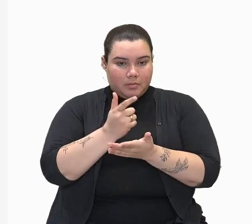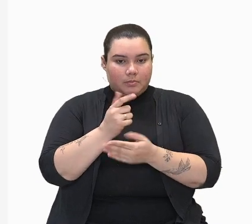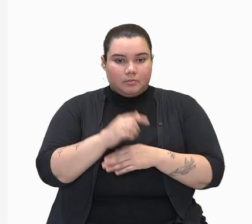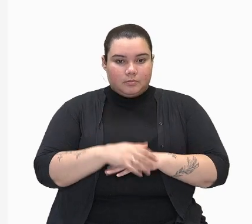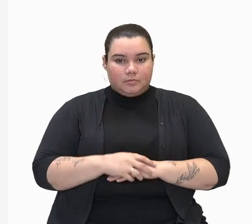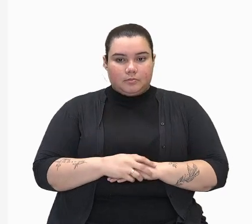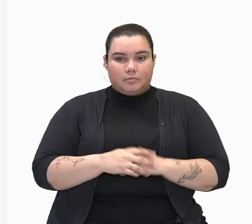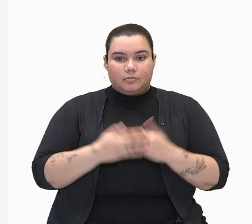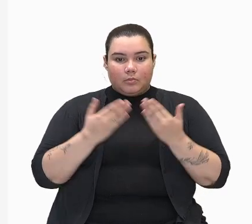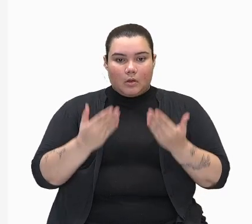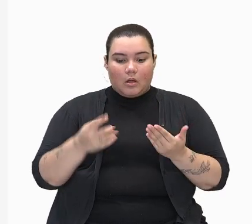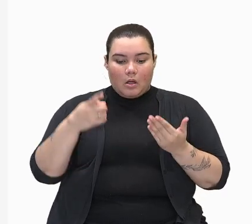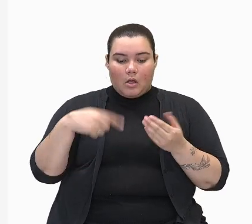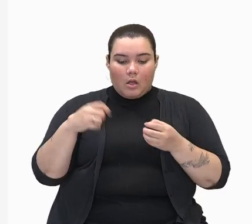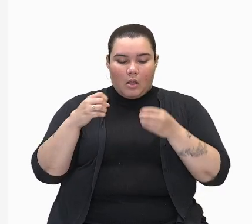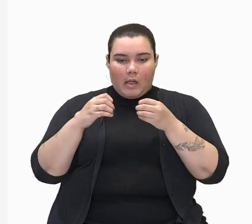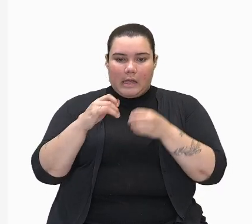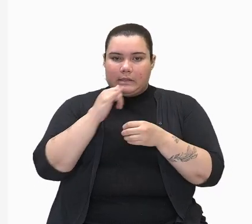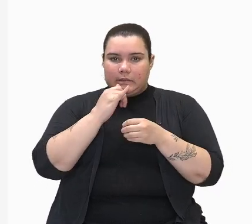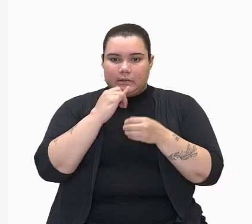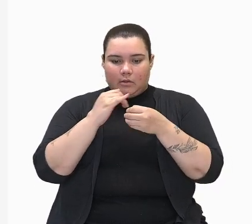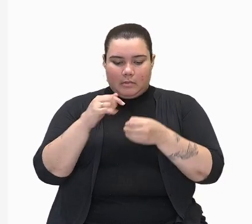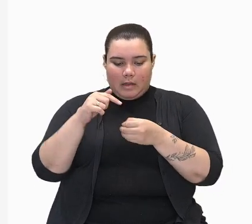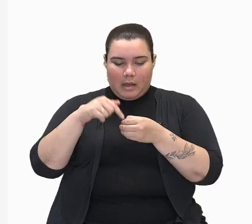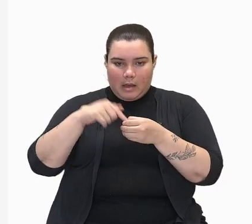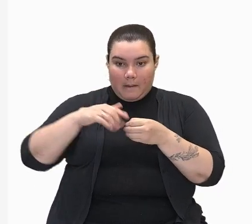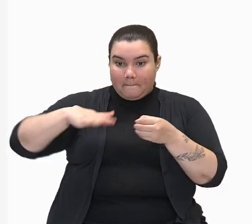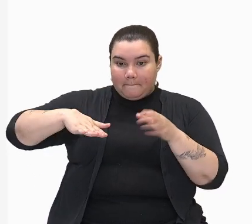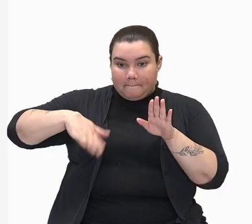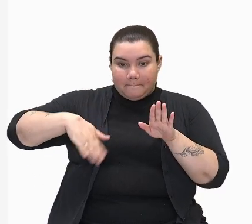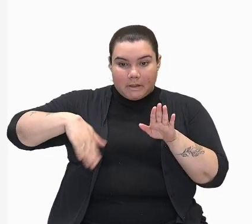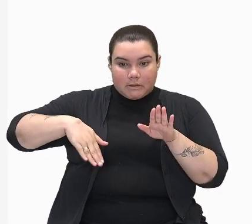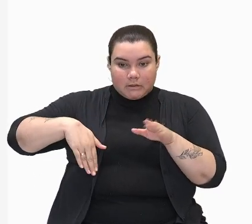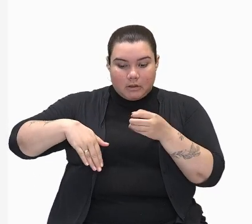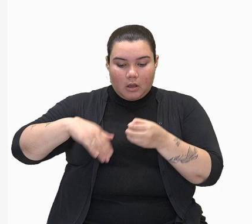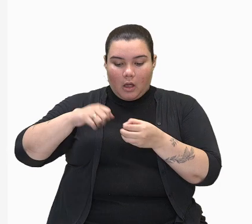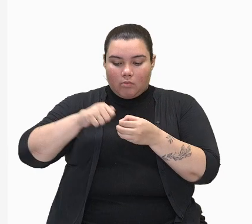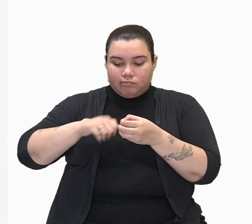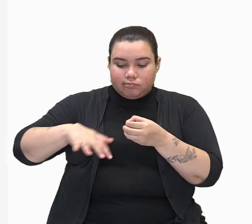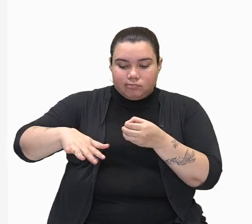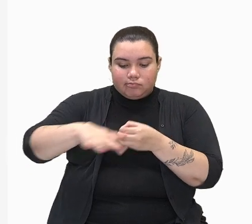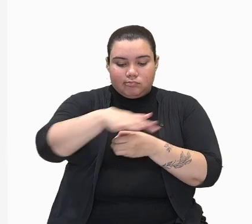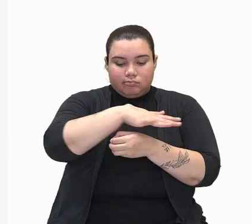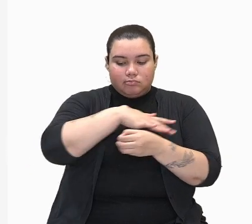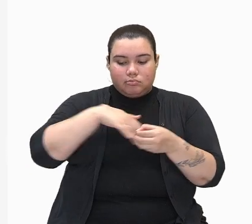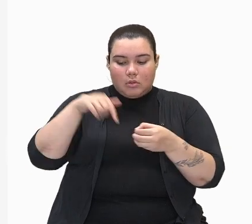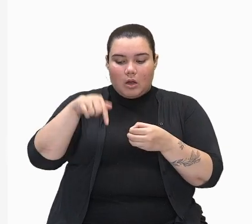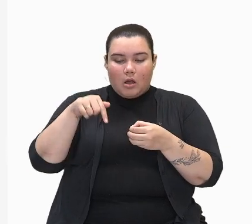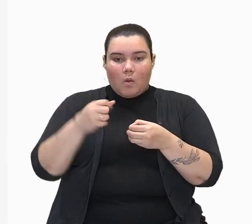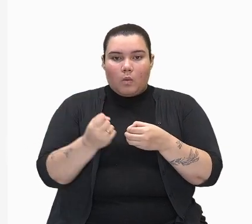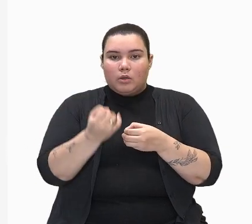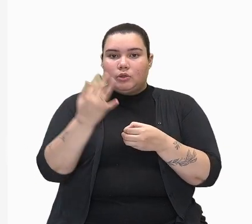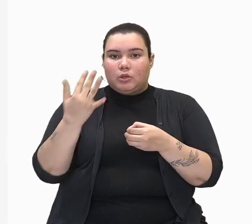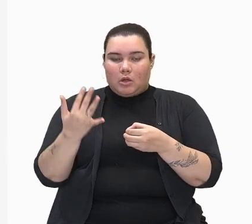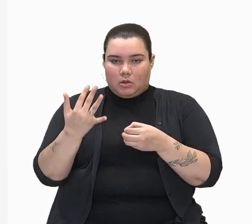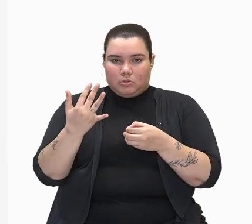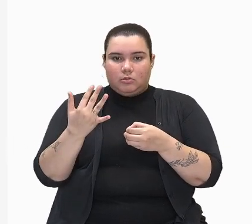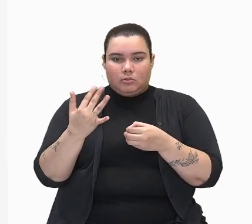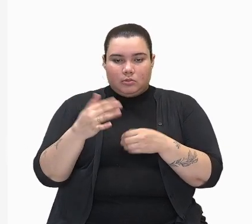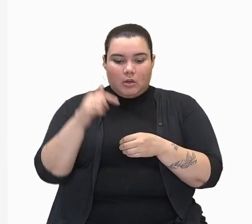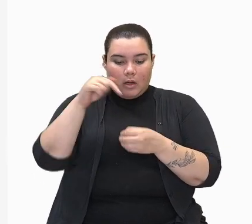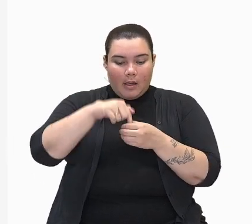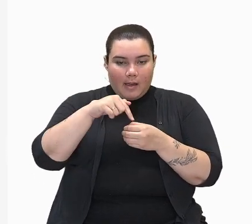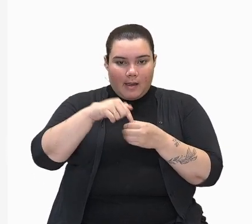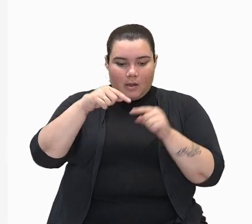a gente está falando aí da região mais clara do terreno, né? A região mais escura vai